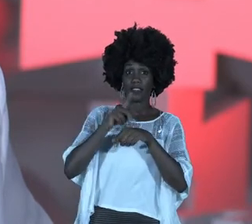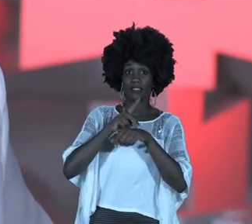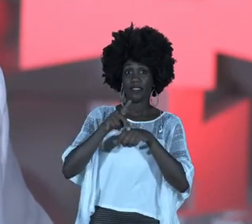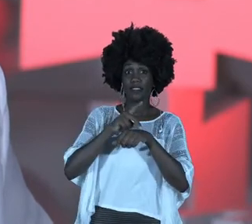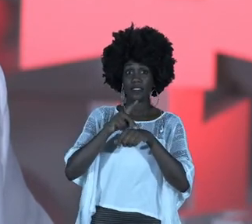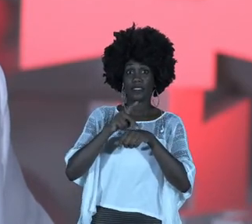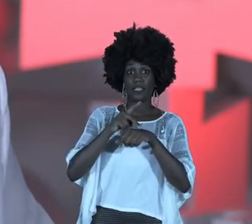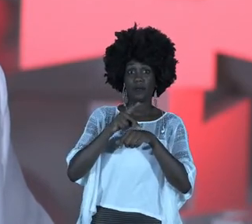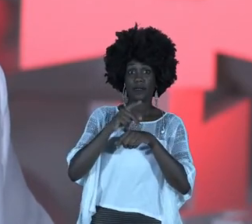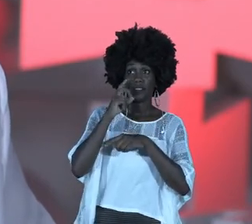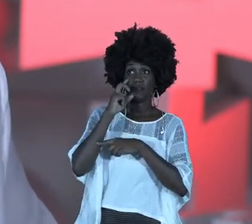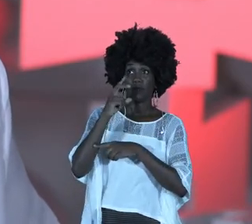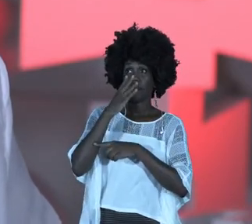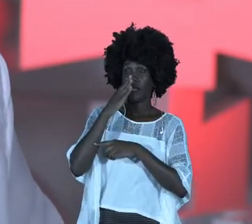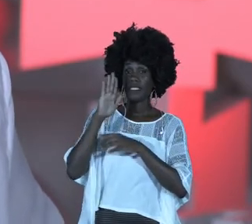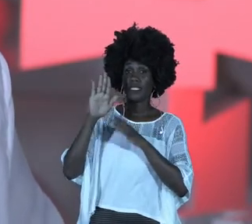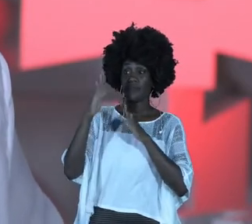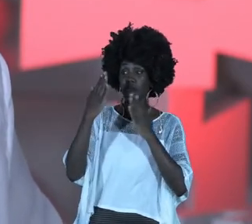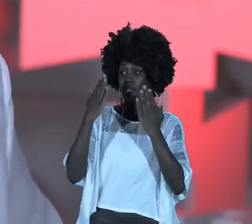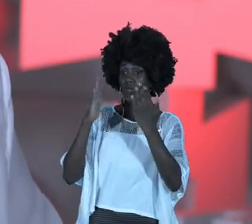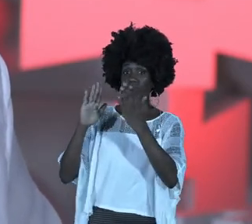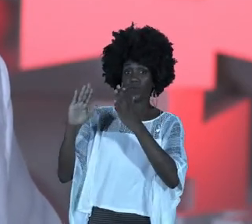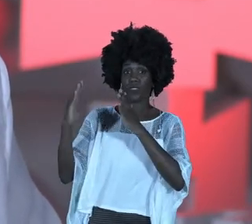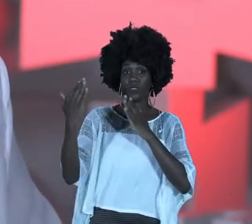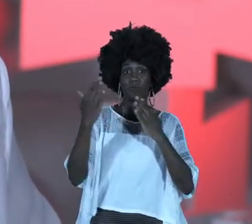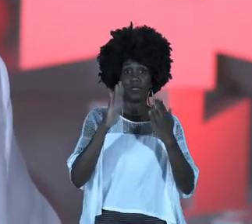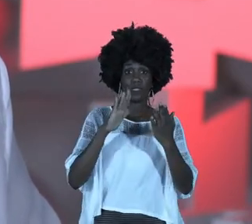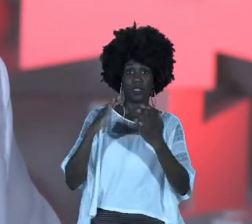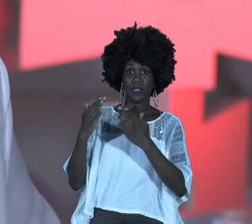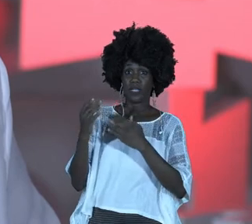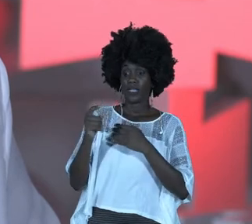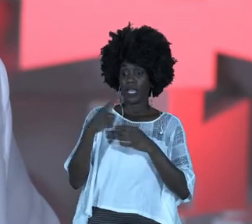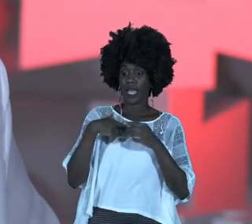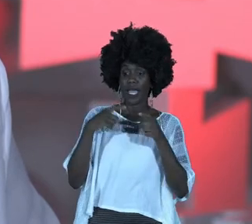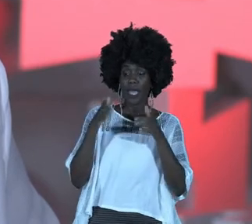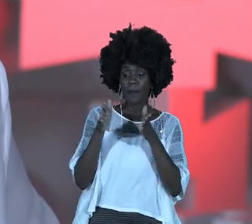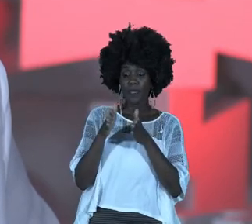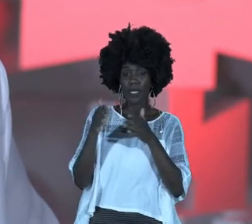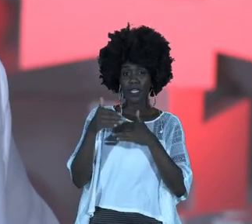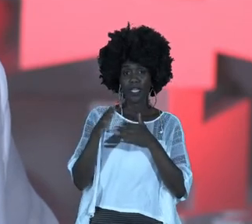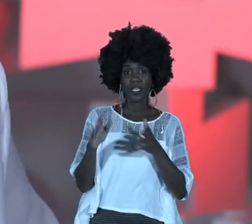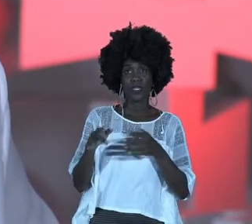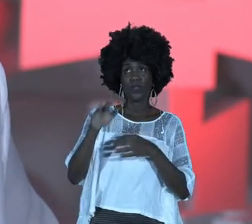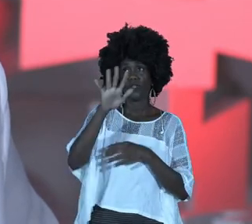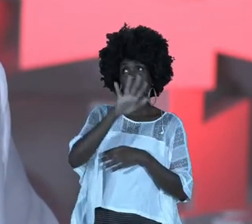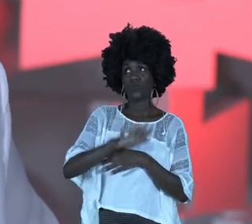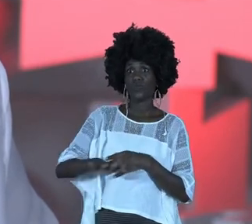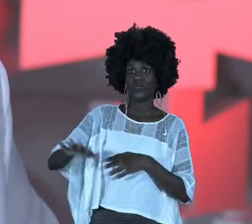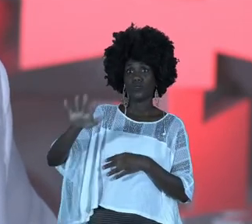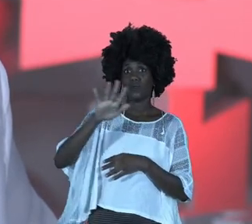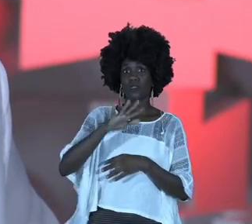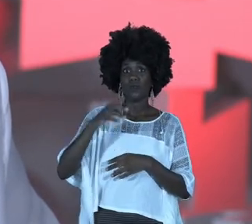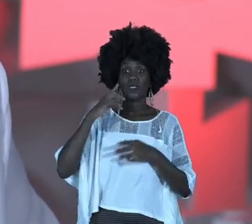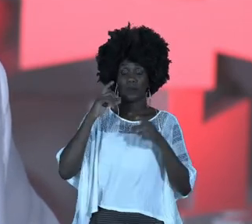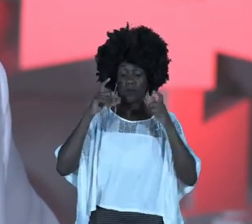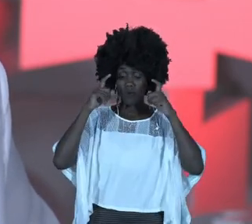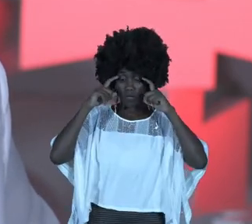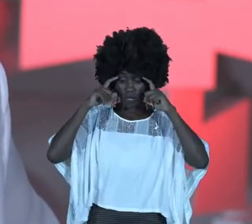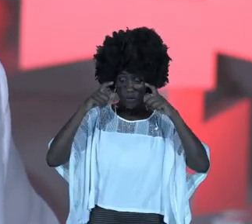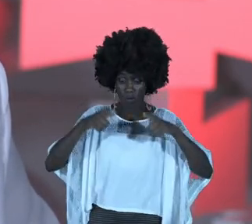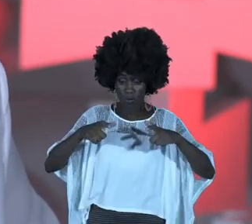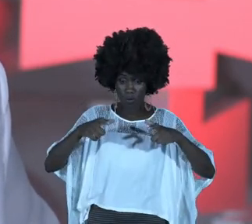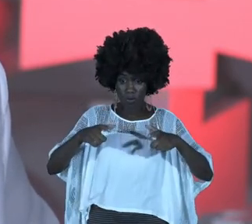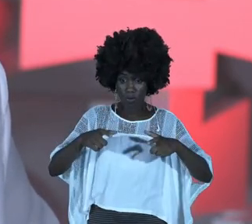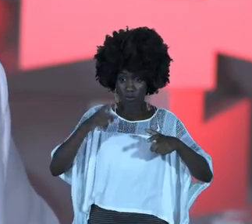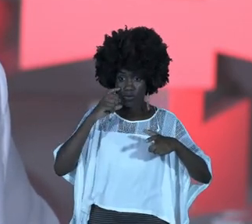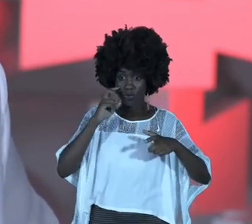infinitamente no jogo de espelho, que ela é muito pequenininha no espaço da galeria, mas quando você coloca o rosto dentro da caixa, não